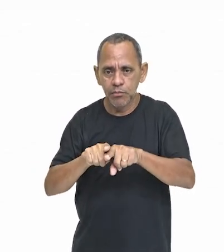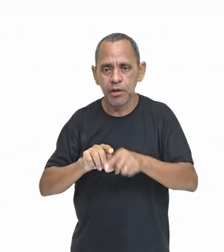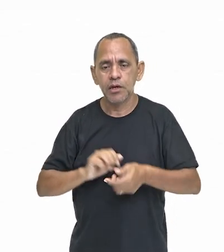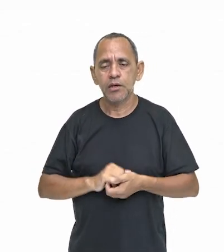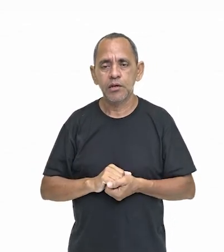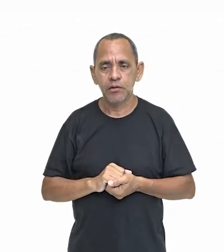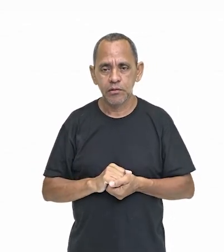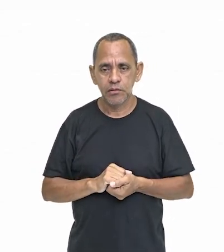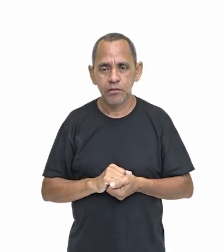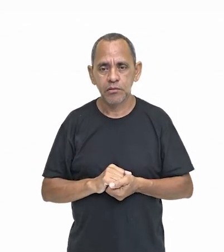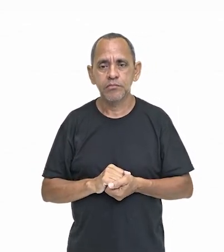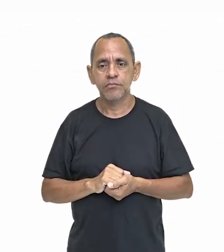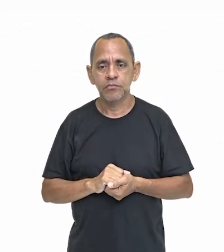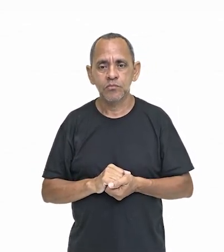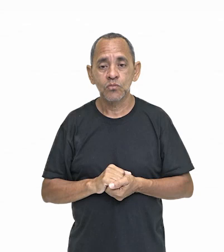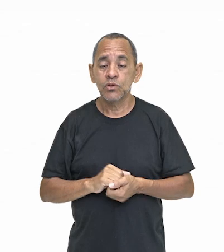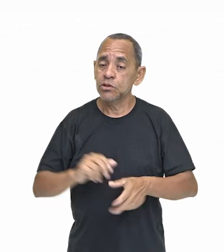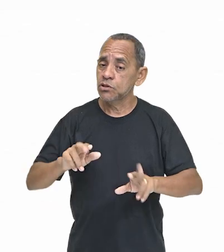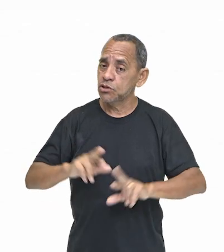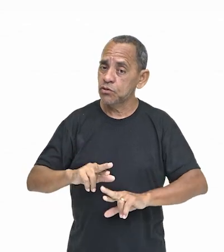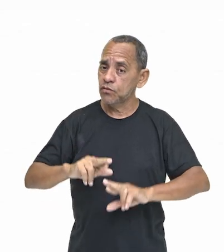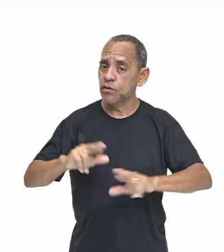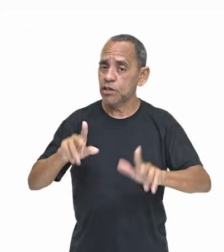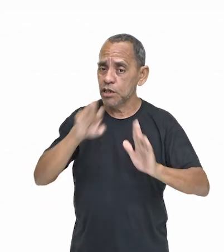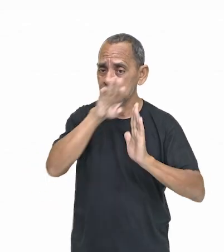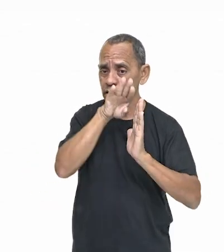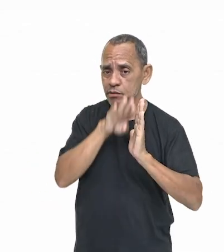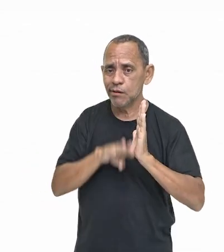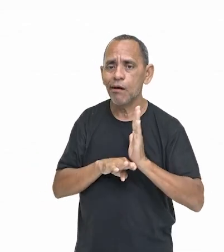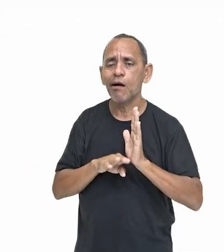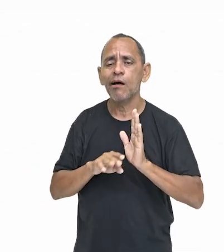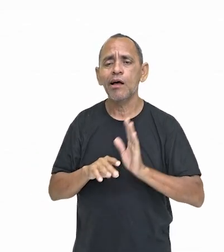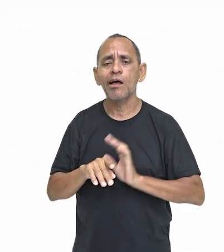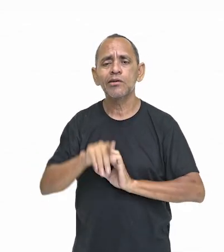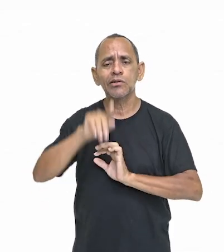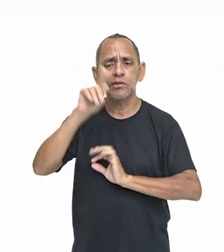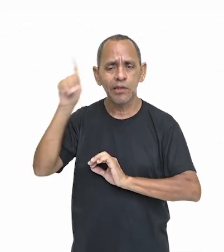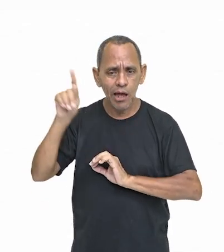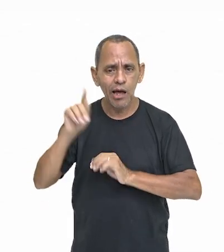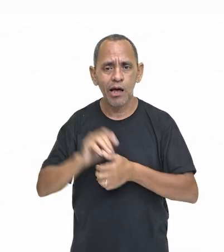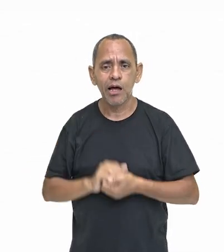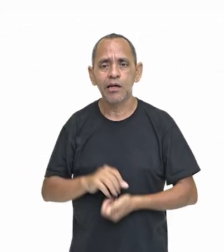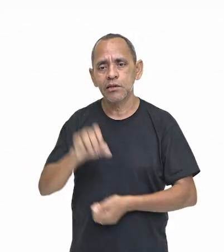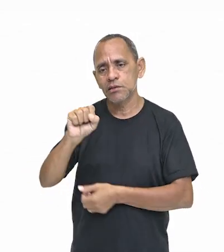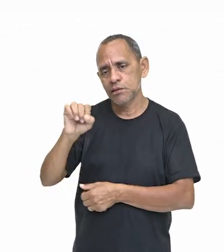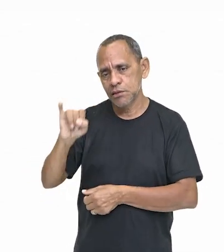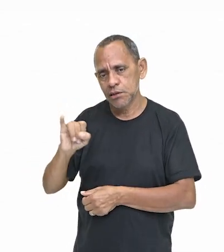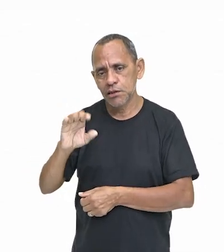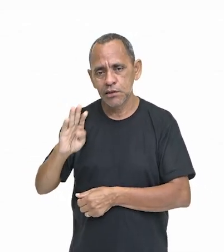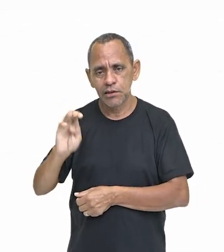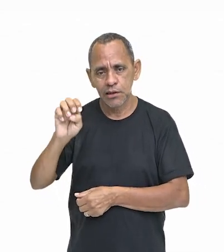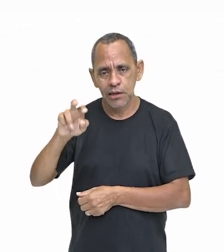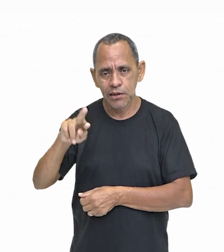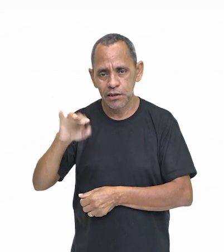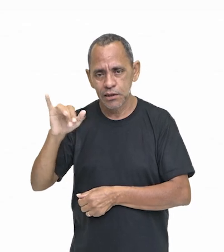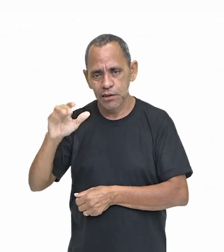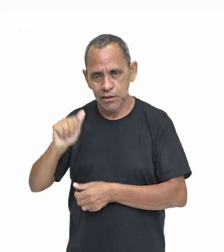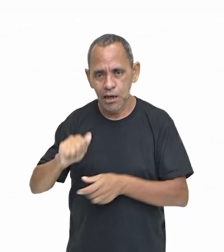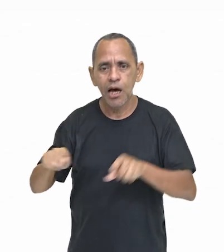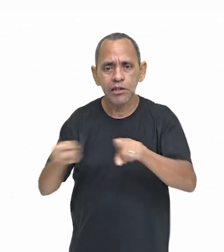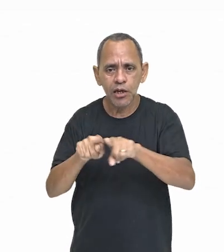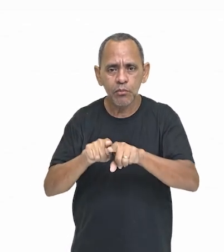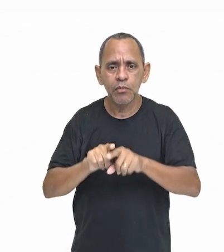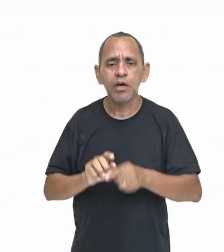é um xamanismo diferenciado do clássico siberiano, onde a figura do xamã realiza uma viagem ao mundo